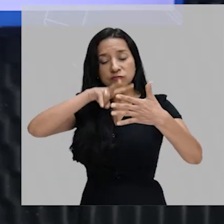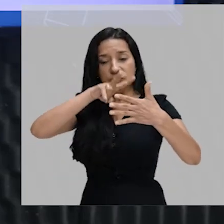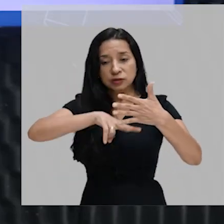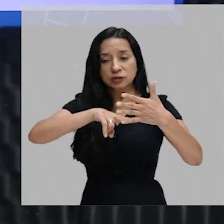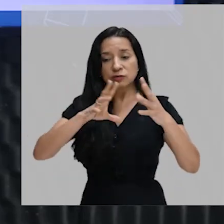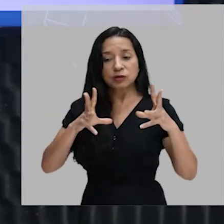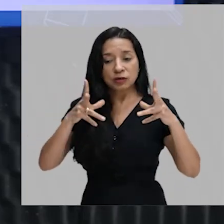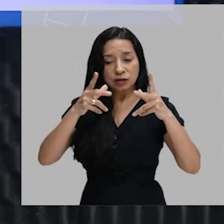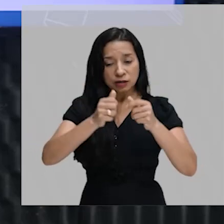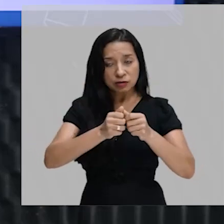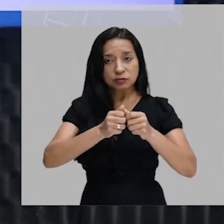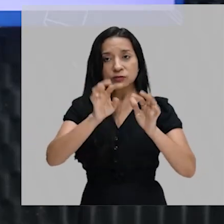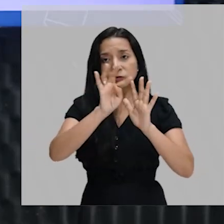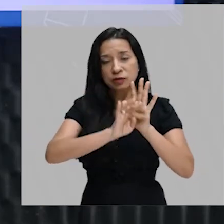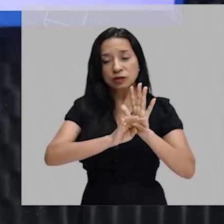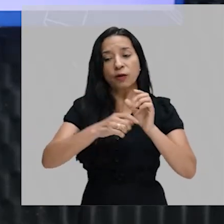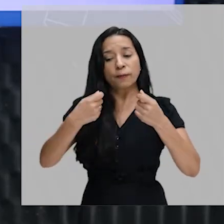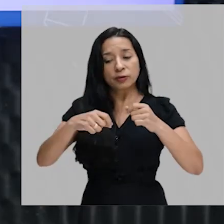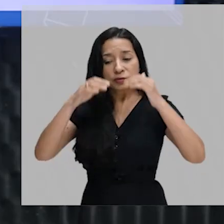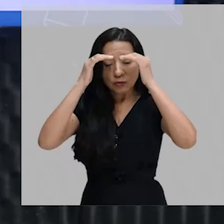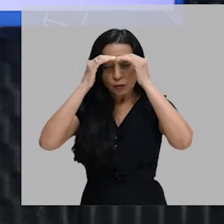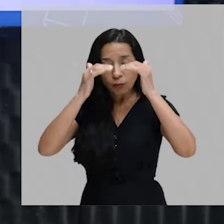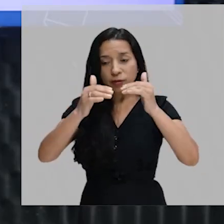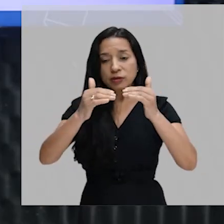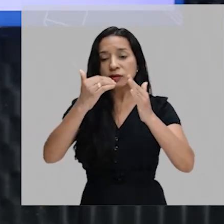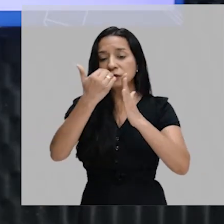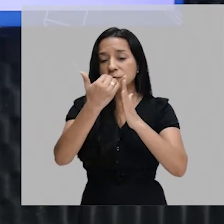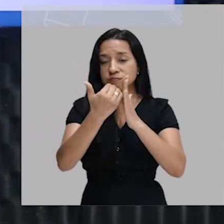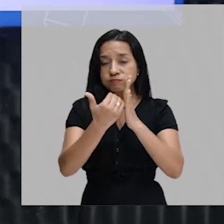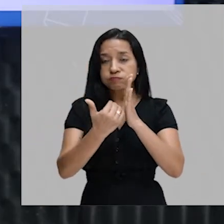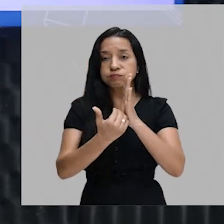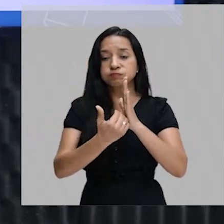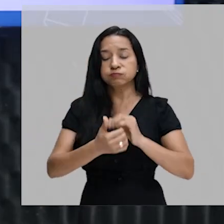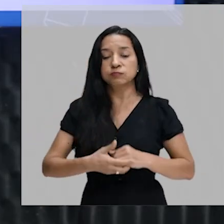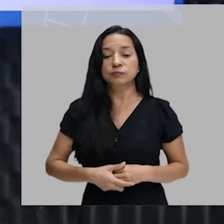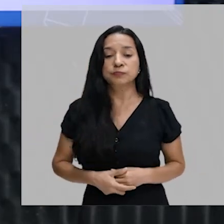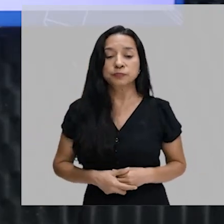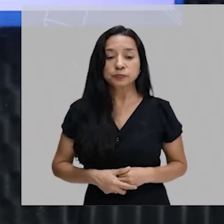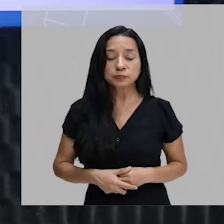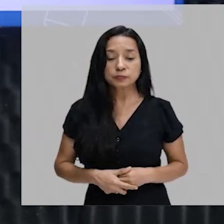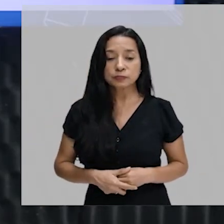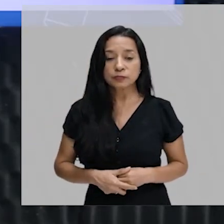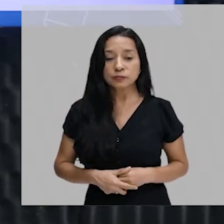também que obedecer essa sequência. E claro, esse texto deve ser